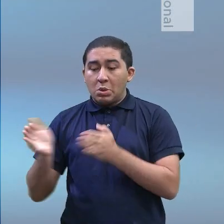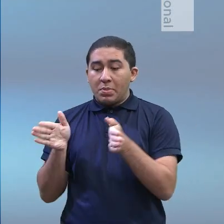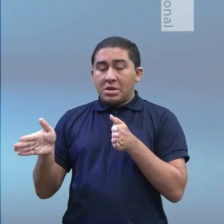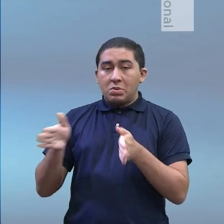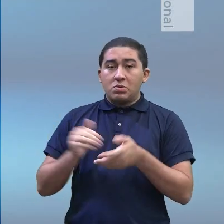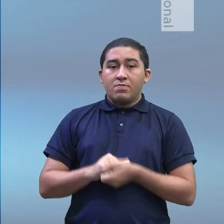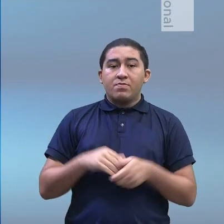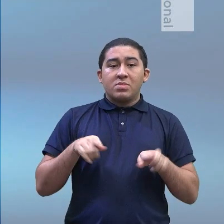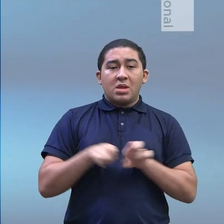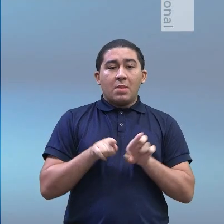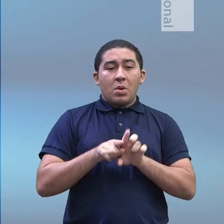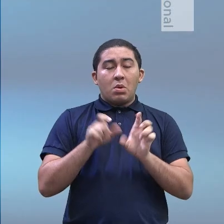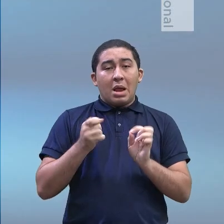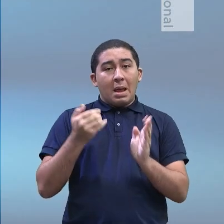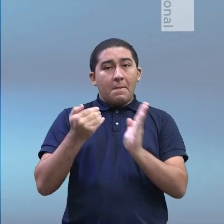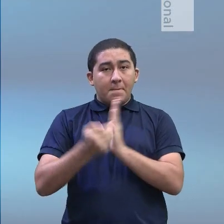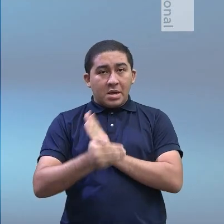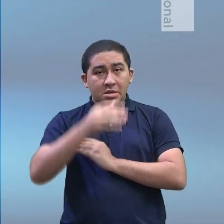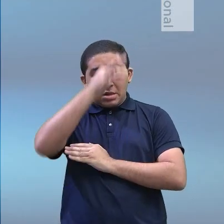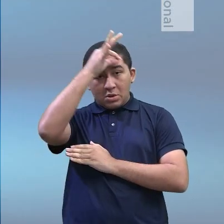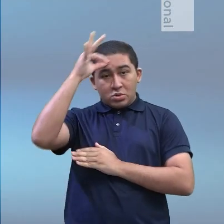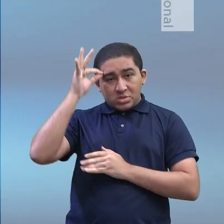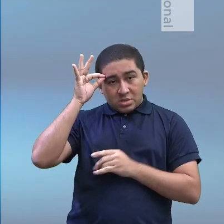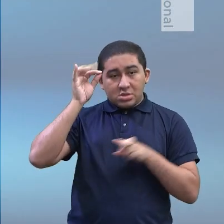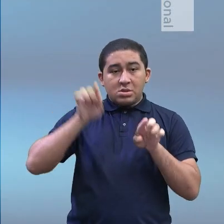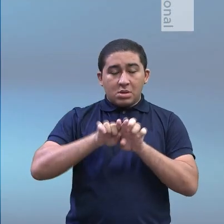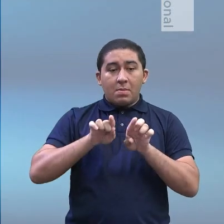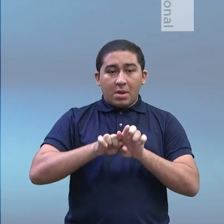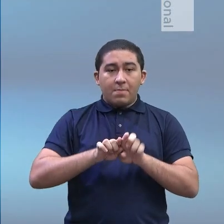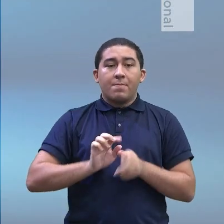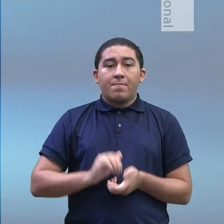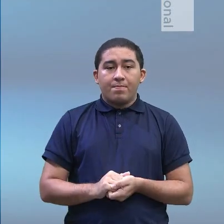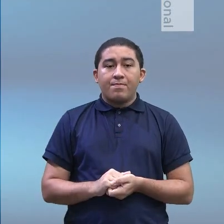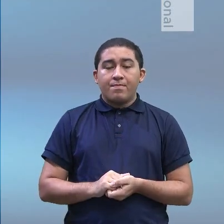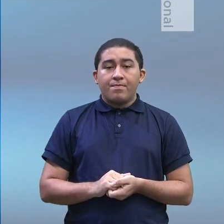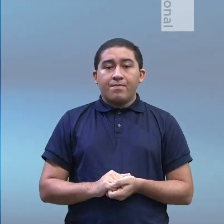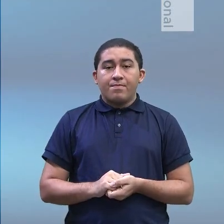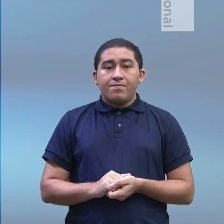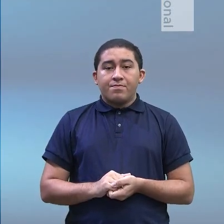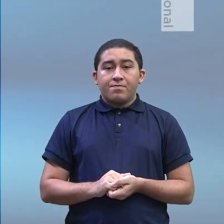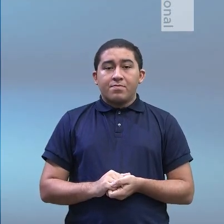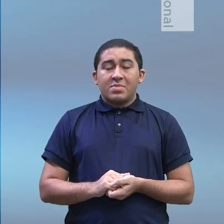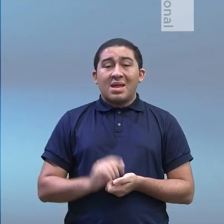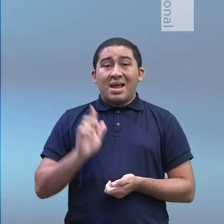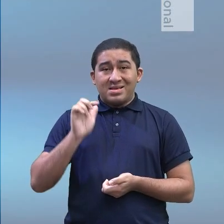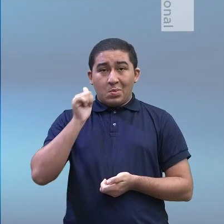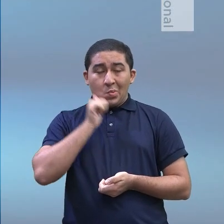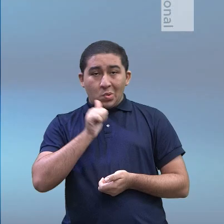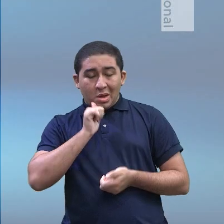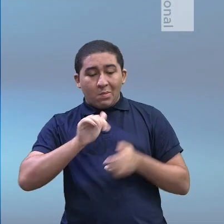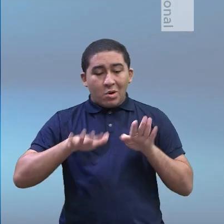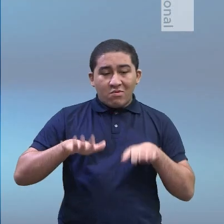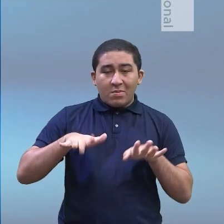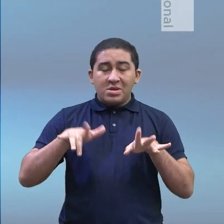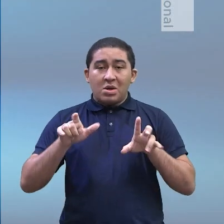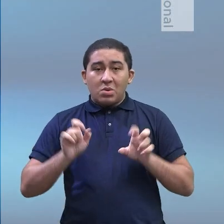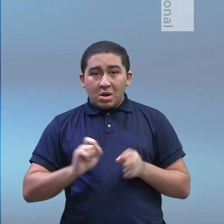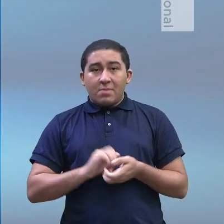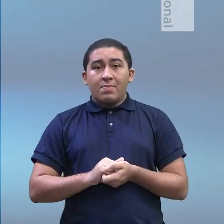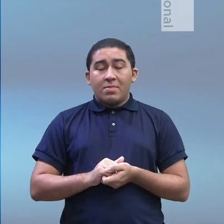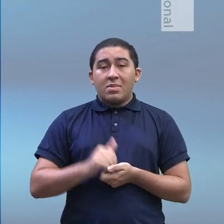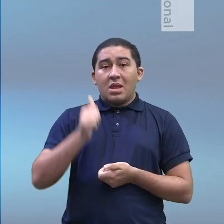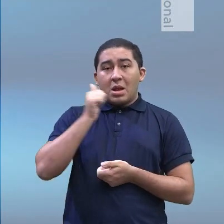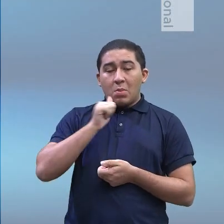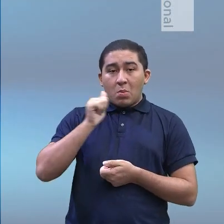perda da inocência. Foi justamente o que aconteceu com essa mulher. Provavelmente, né, ela era uma prostituta